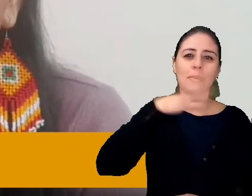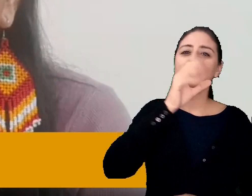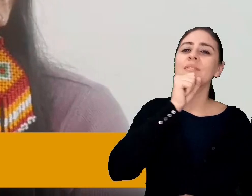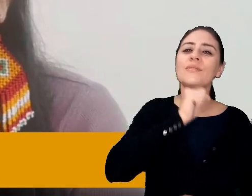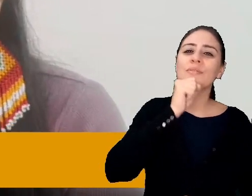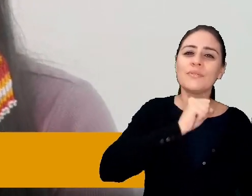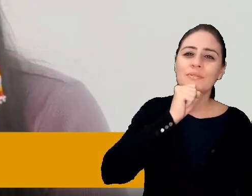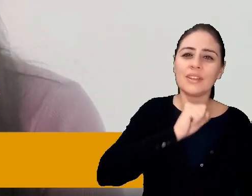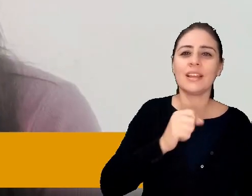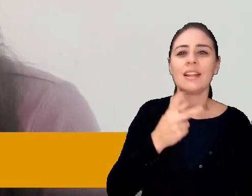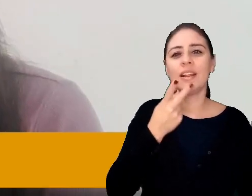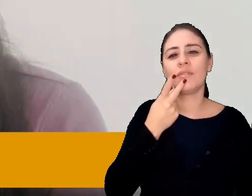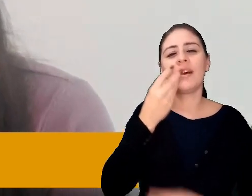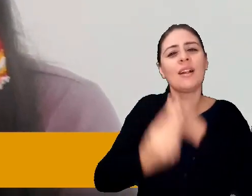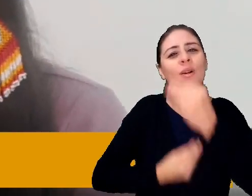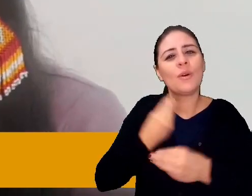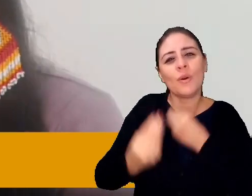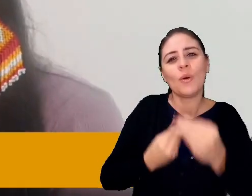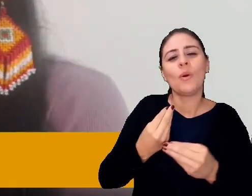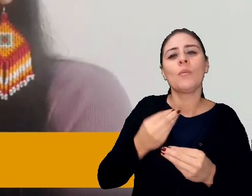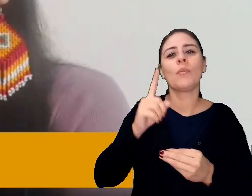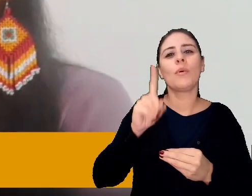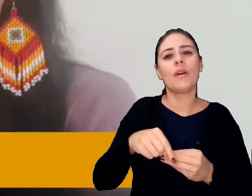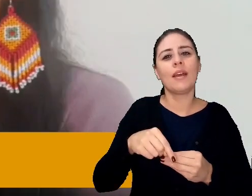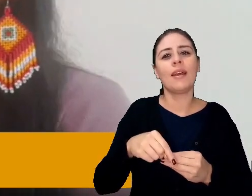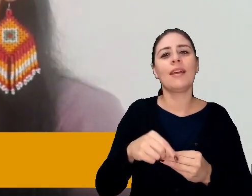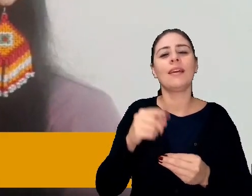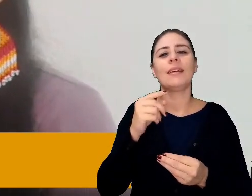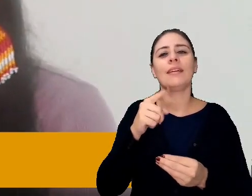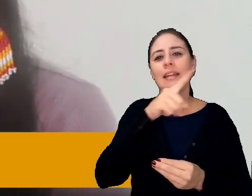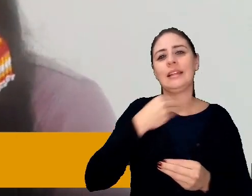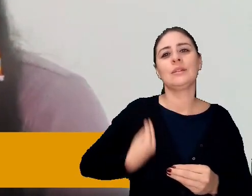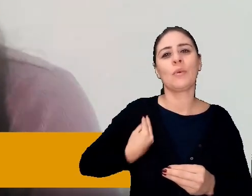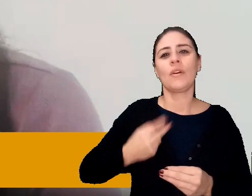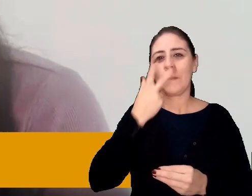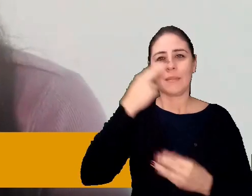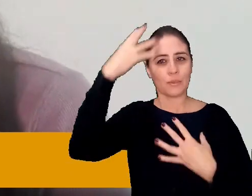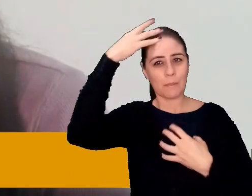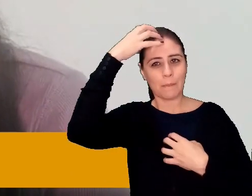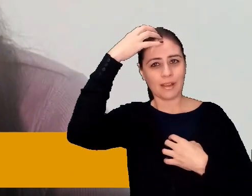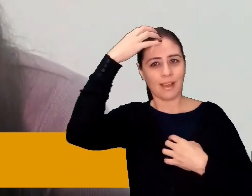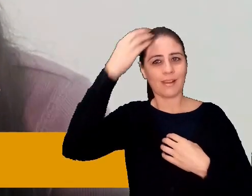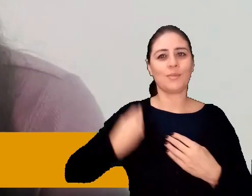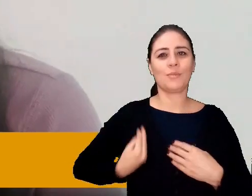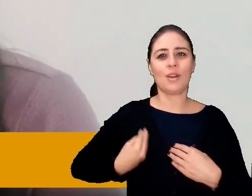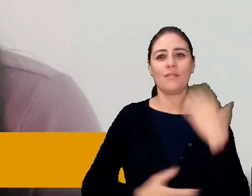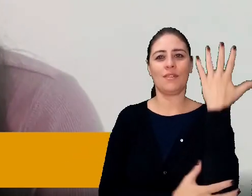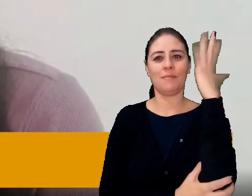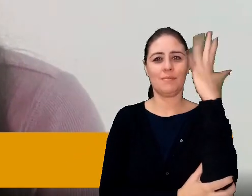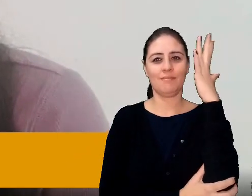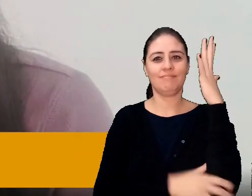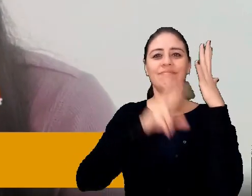Porque os primeiros camés, eles ficaram nas cunheiras, né? Nas copas das árvores, né? Porque tinha havido